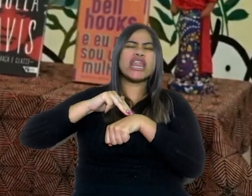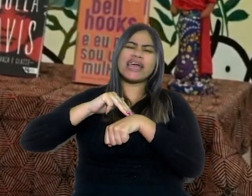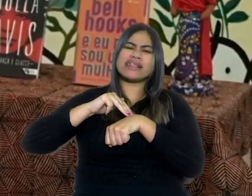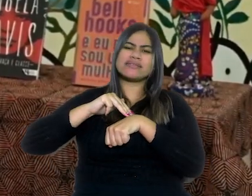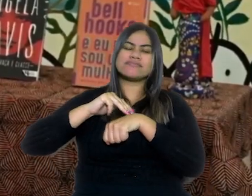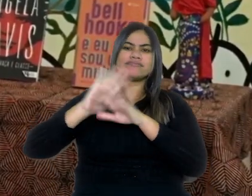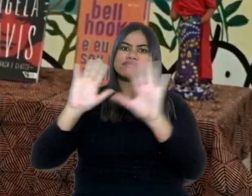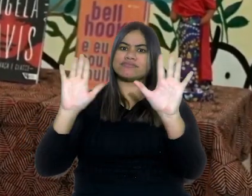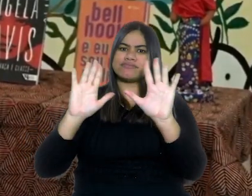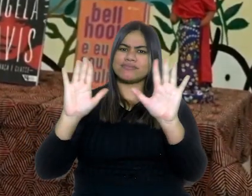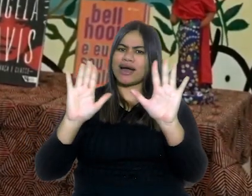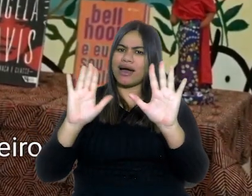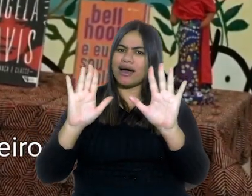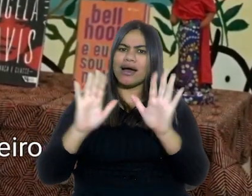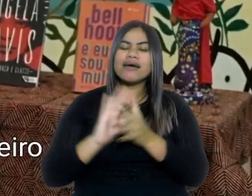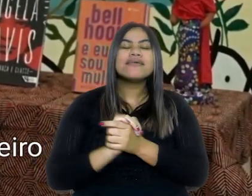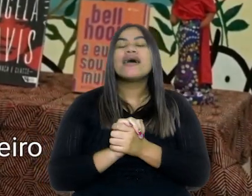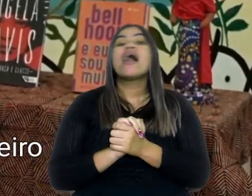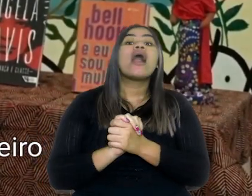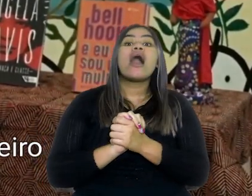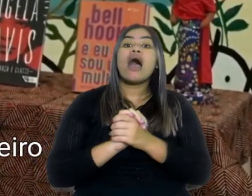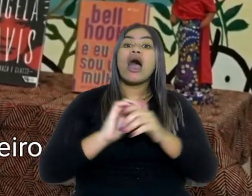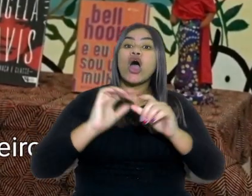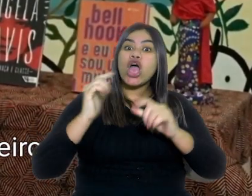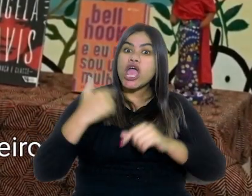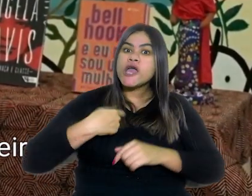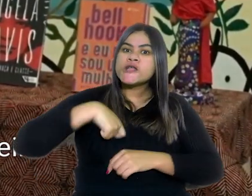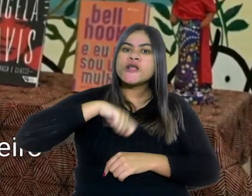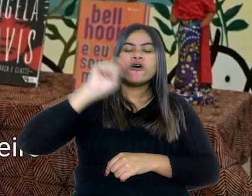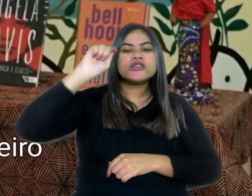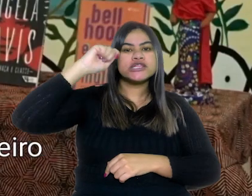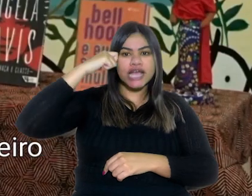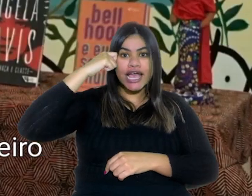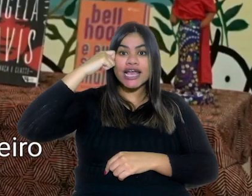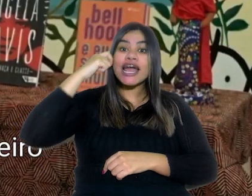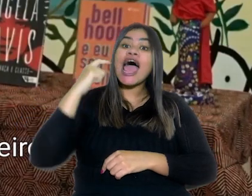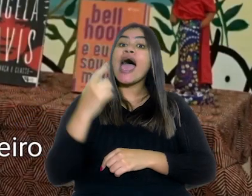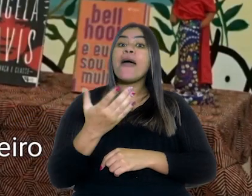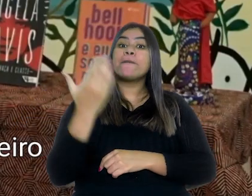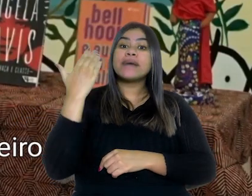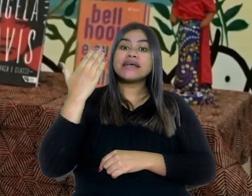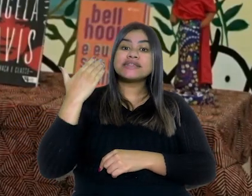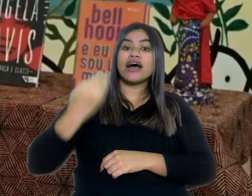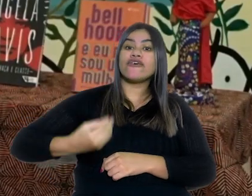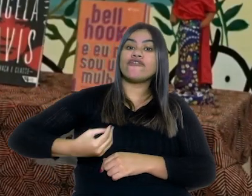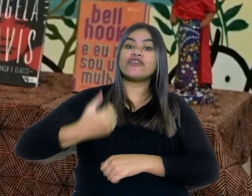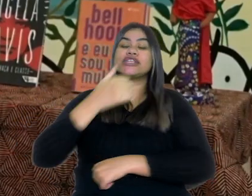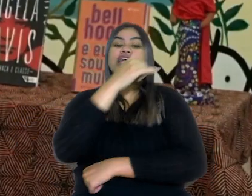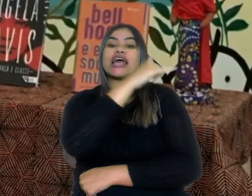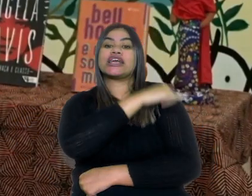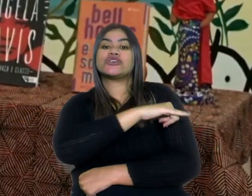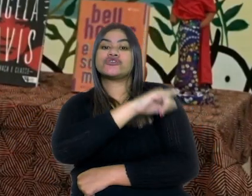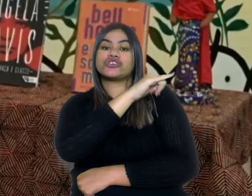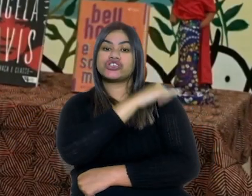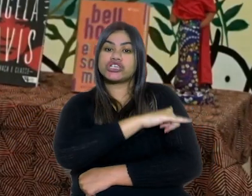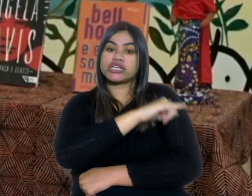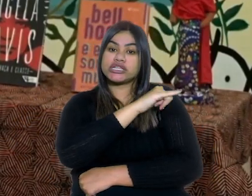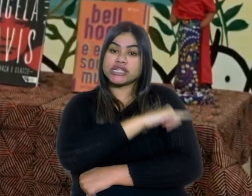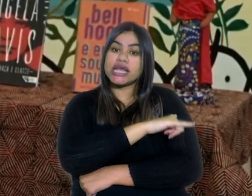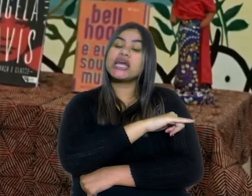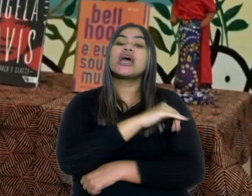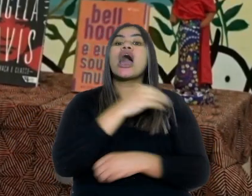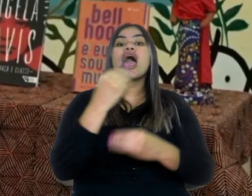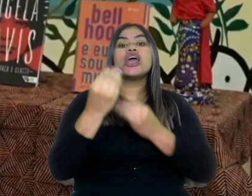vida sendo morena. Eu sou do Rio de Janeiro, né? Sou natural do Rio de Janeiro. Fiz um processo de mudança para o